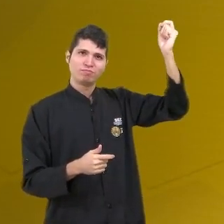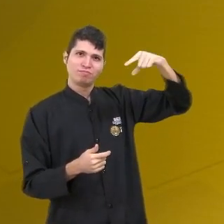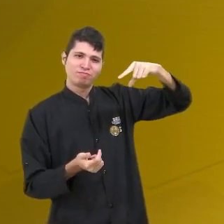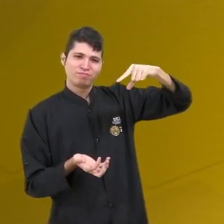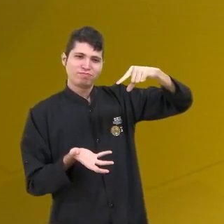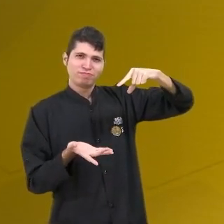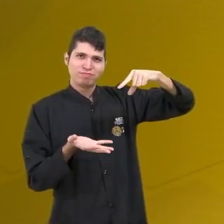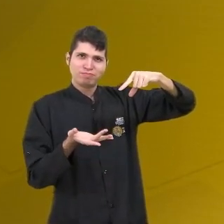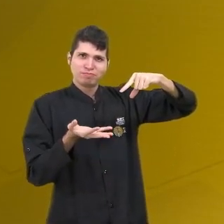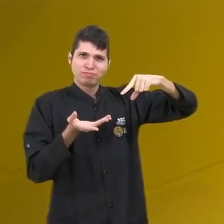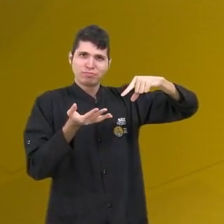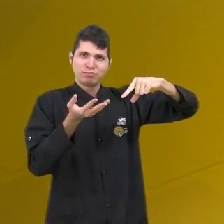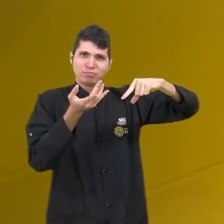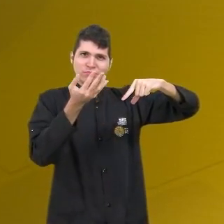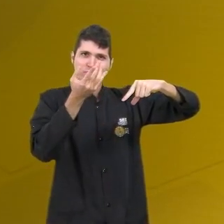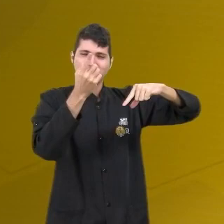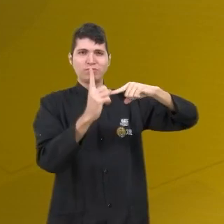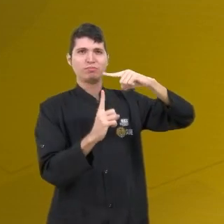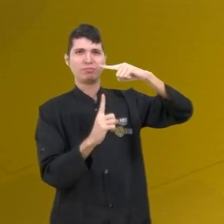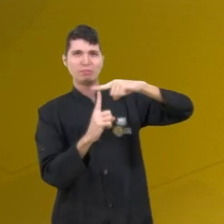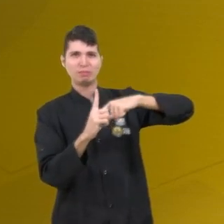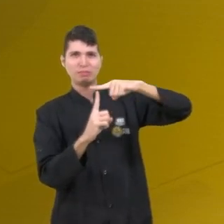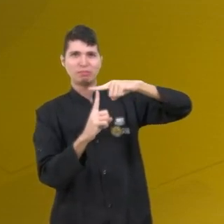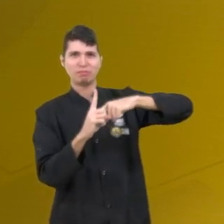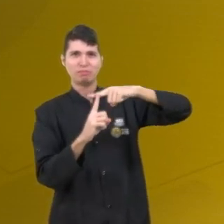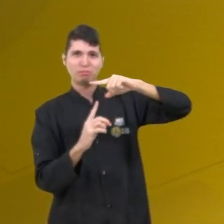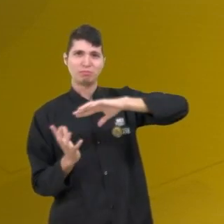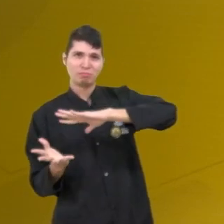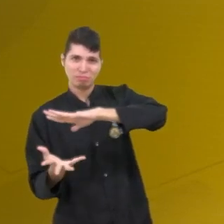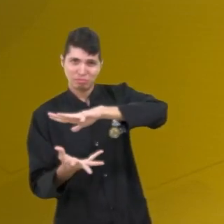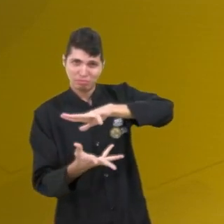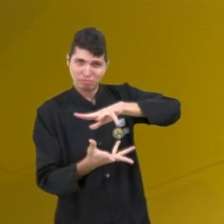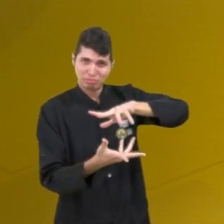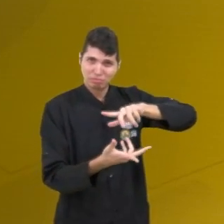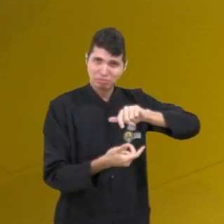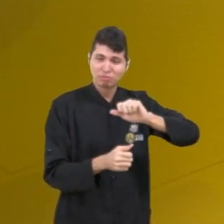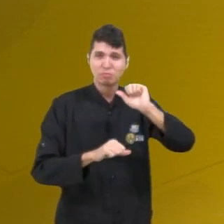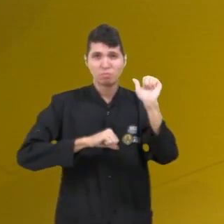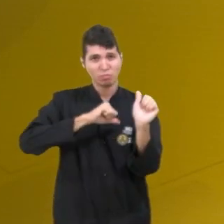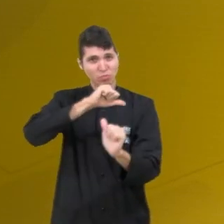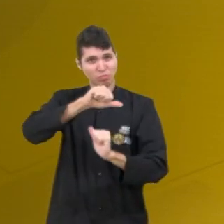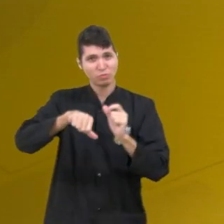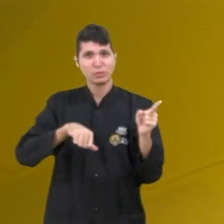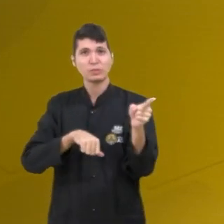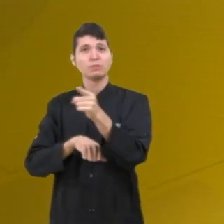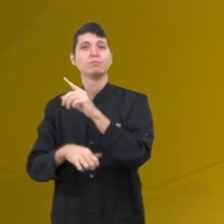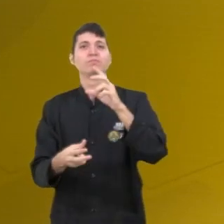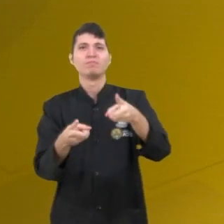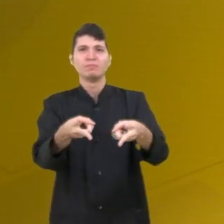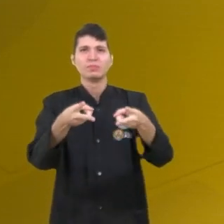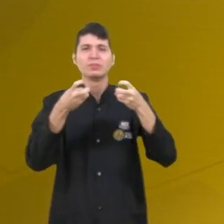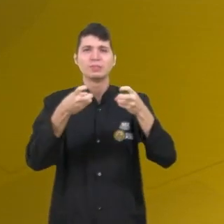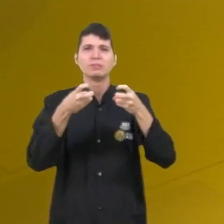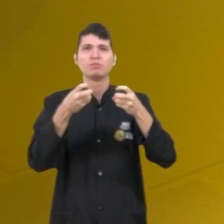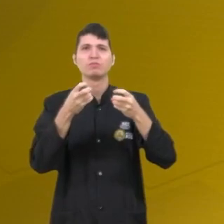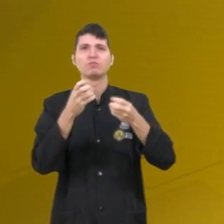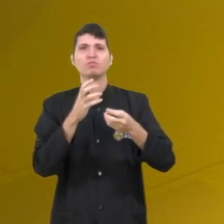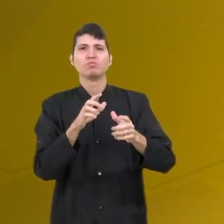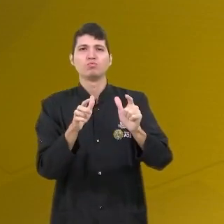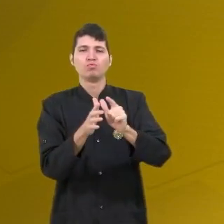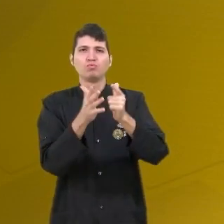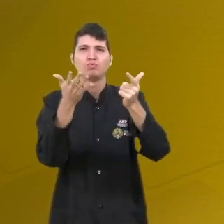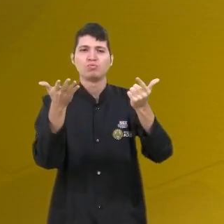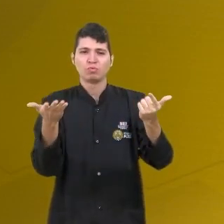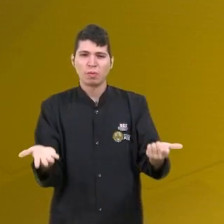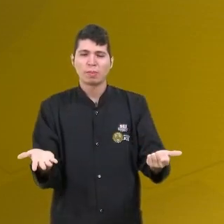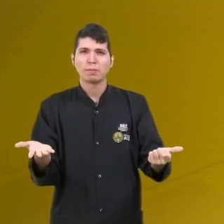o clima na Terra está mudando. Vocês estão percebendo isso a cada dia que vocês escutam noticiários,